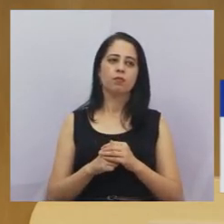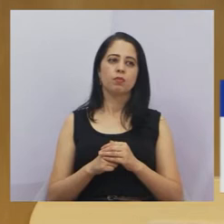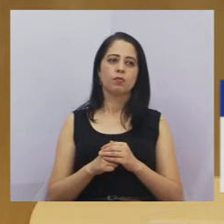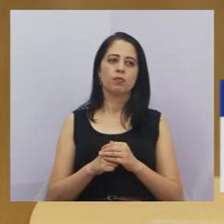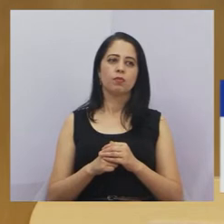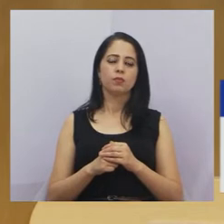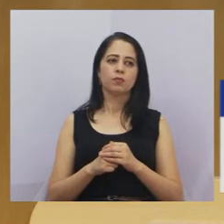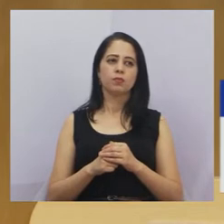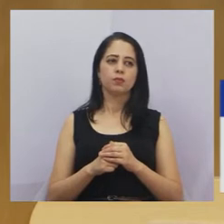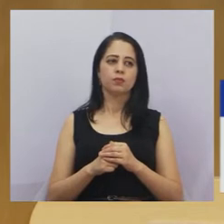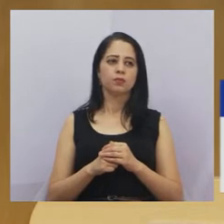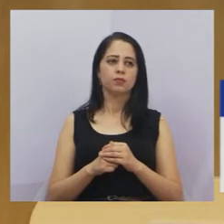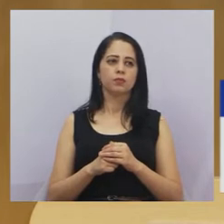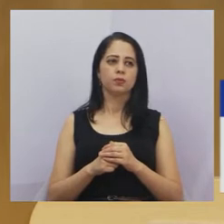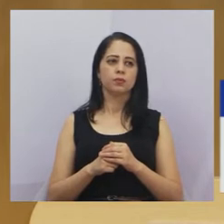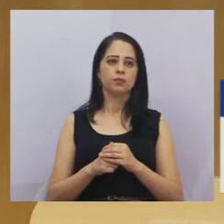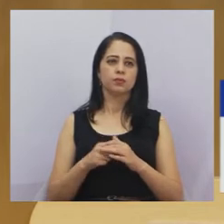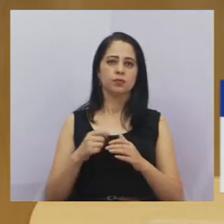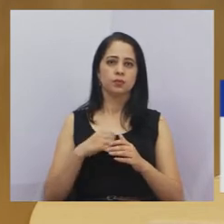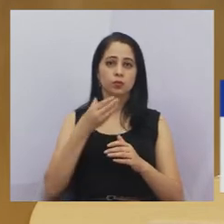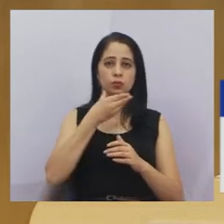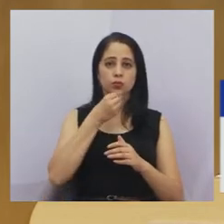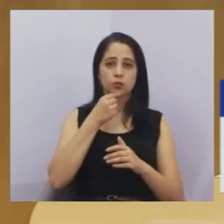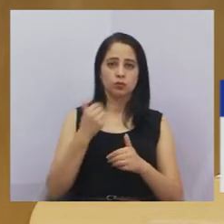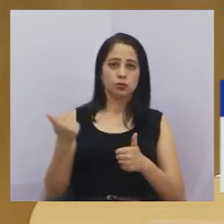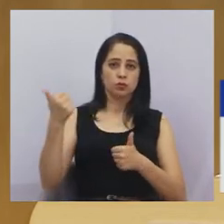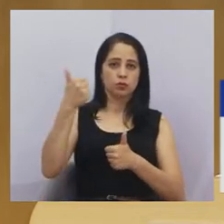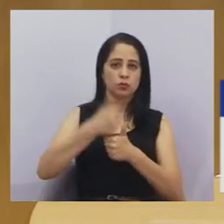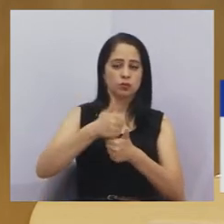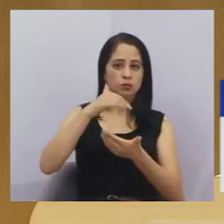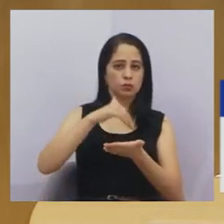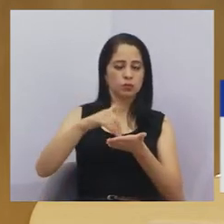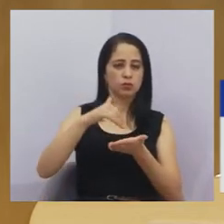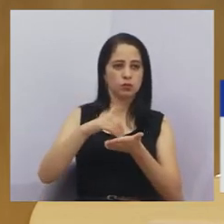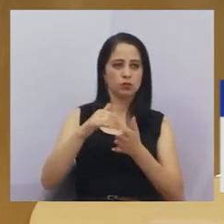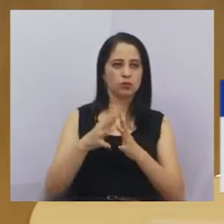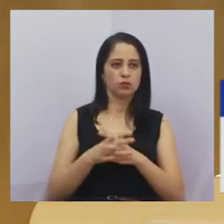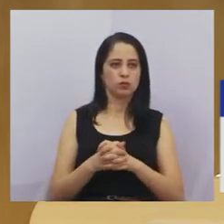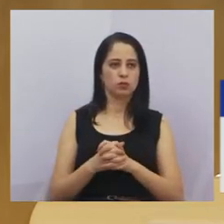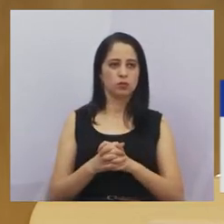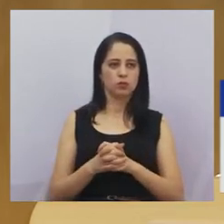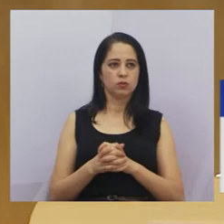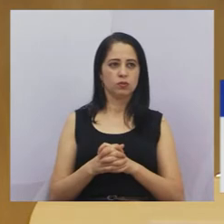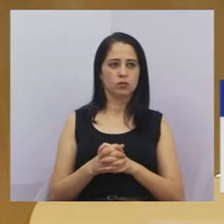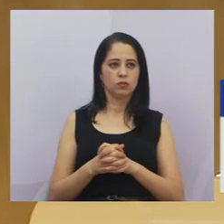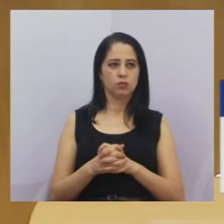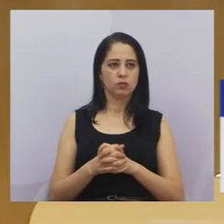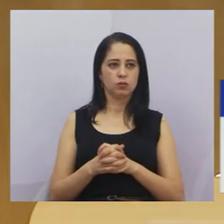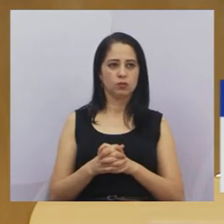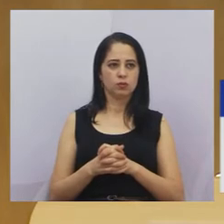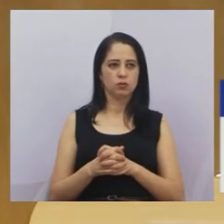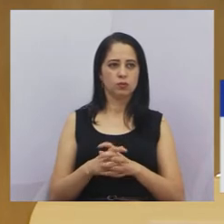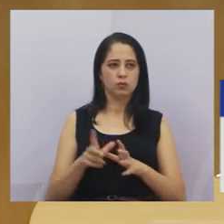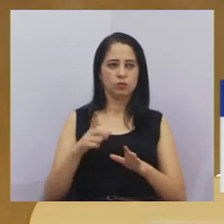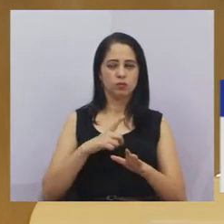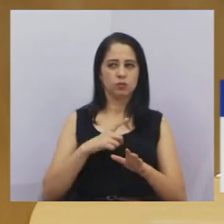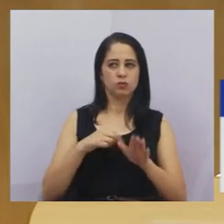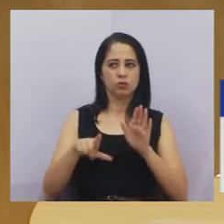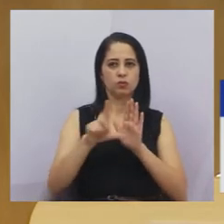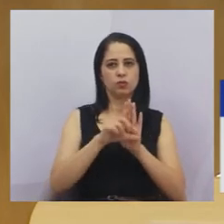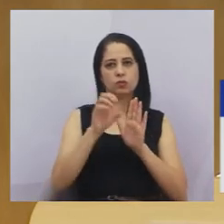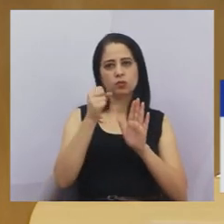2022, o subsecretário, será um subsecretário, terá um vencimento de